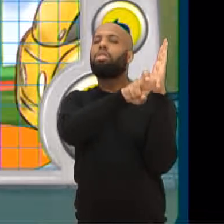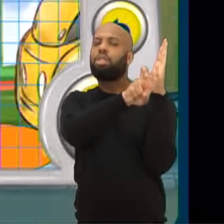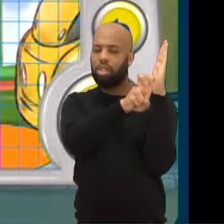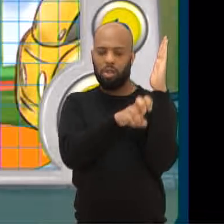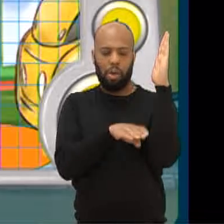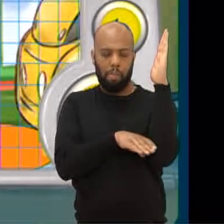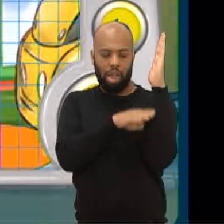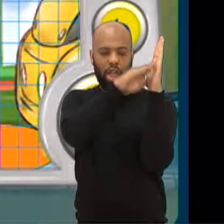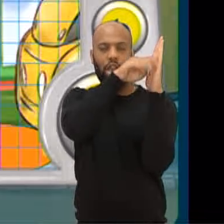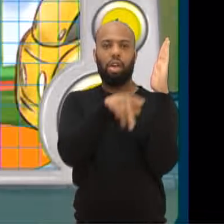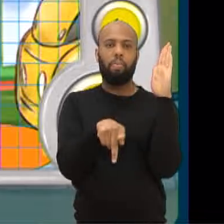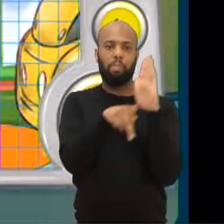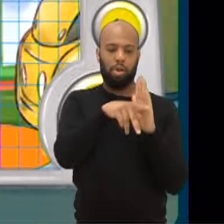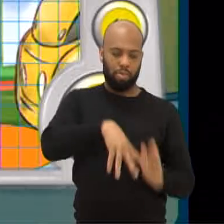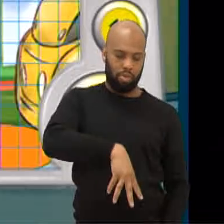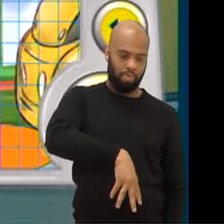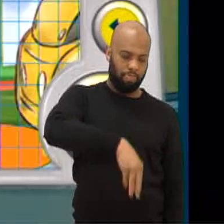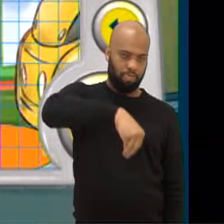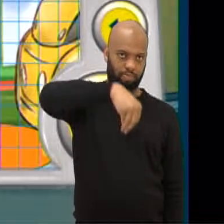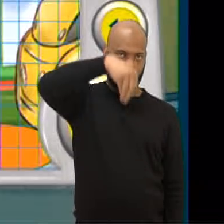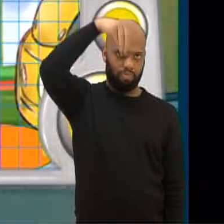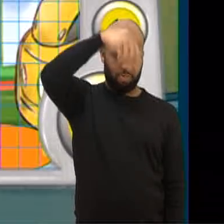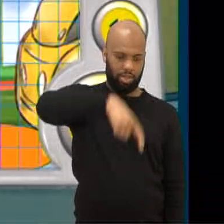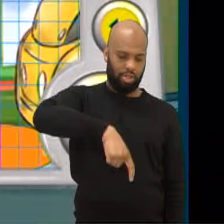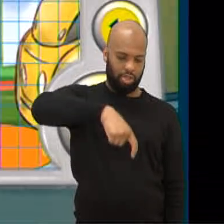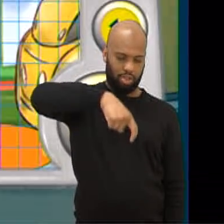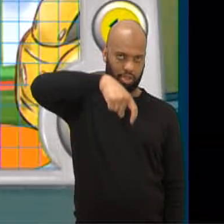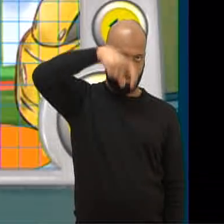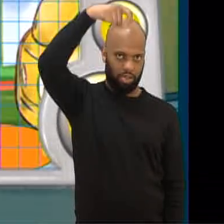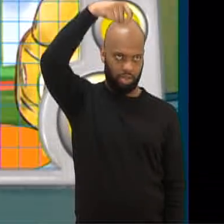1, 2, 3, 4, 5 movimentos para cima. Vamos ver se é isso?